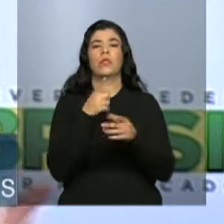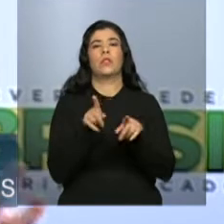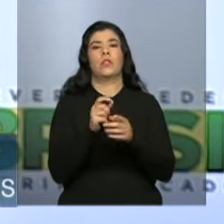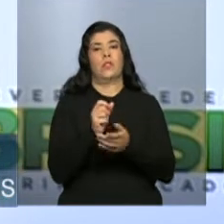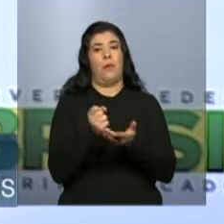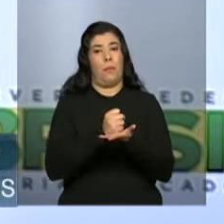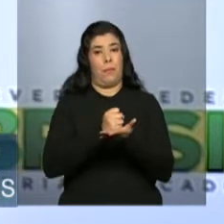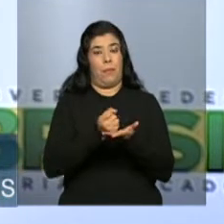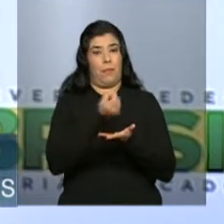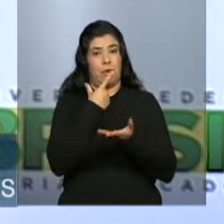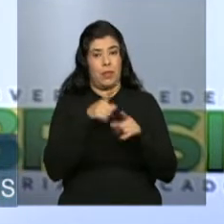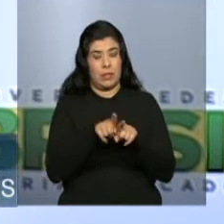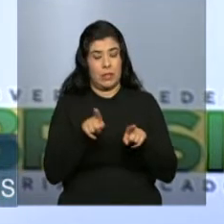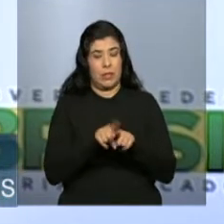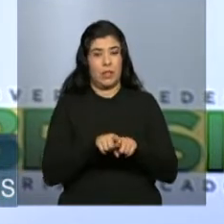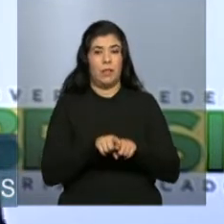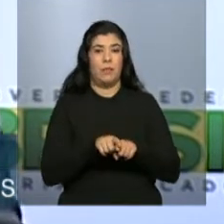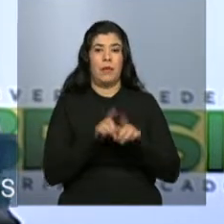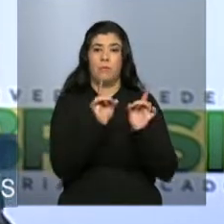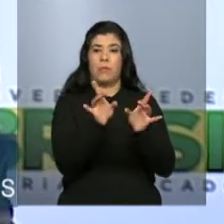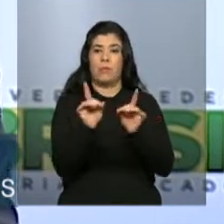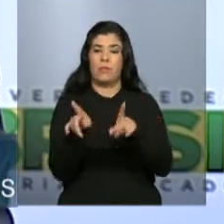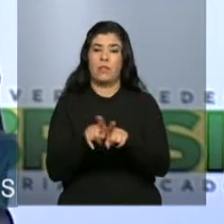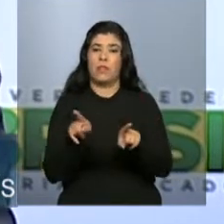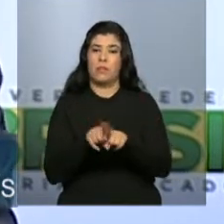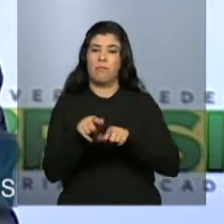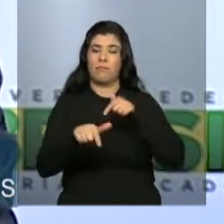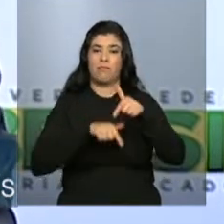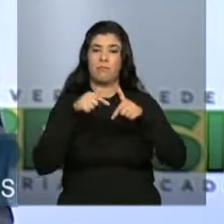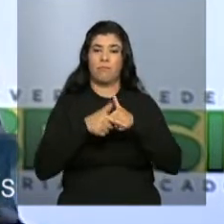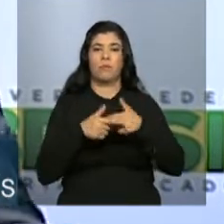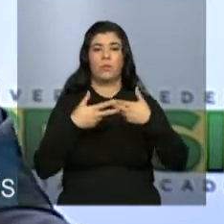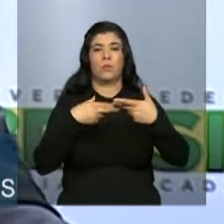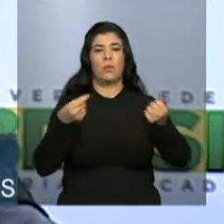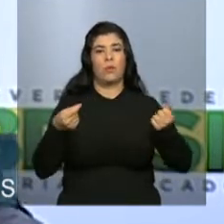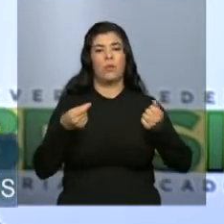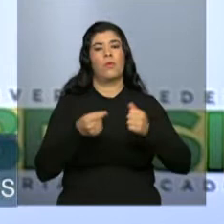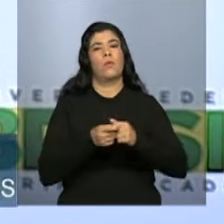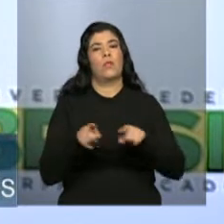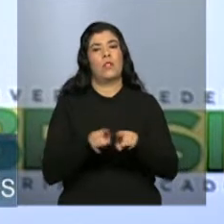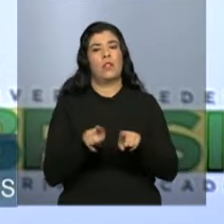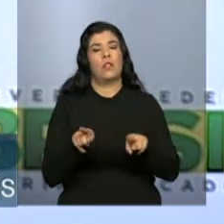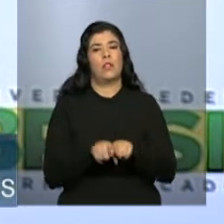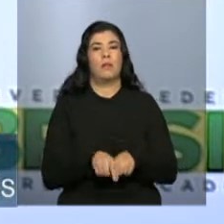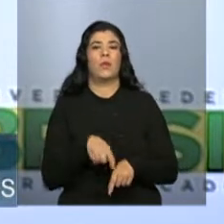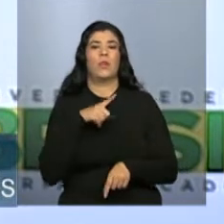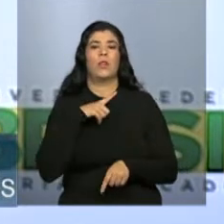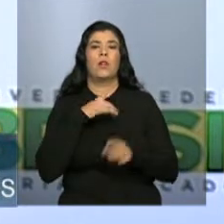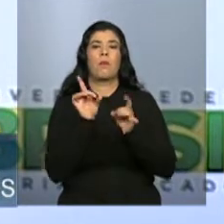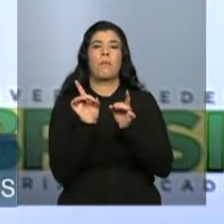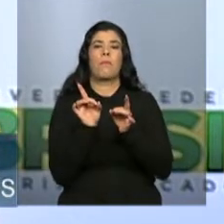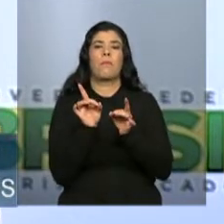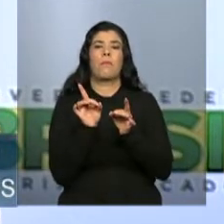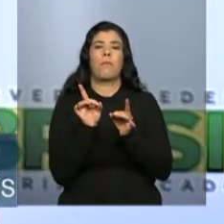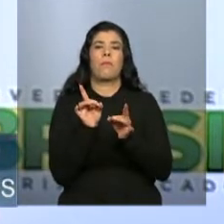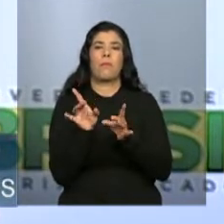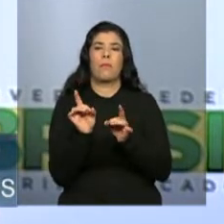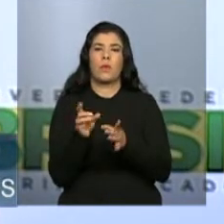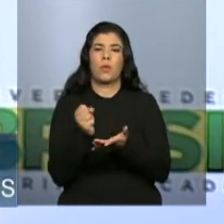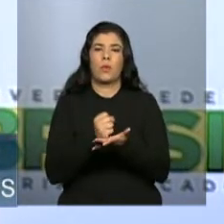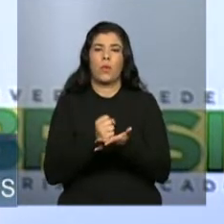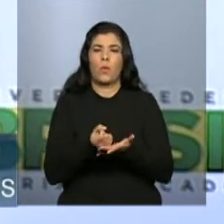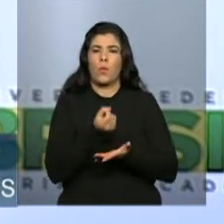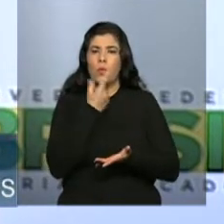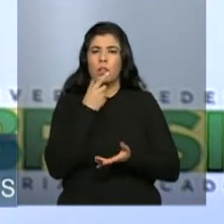trabalhar com os meus indicadores forma transparente e por fim essas medidas na área de medicamento Clone né antiga reivindicação e que